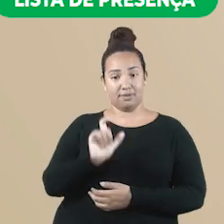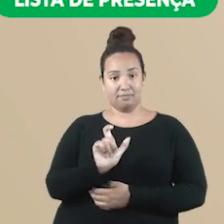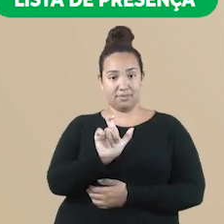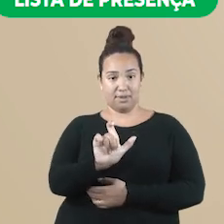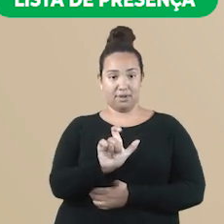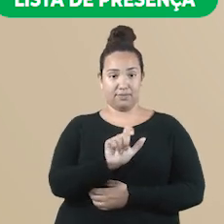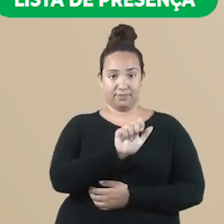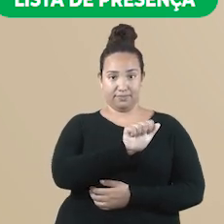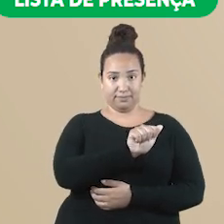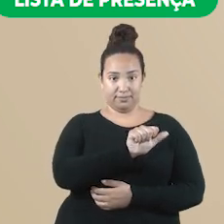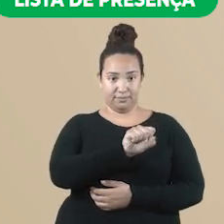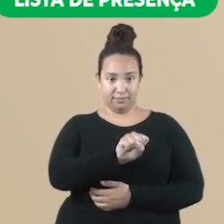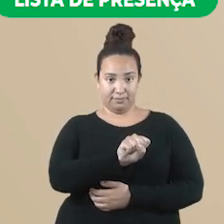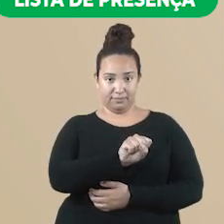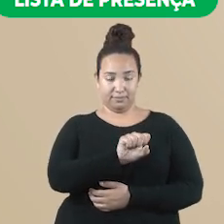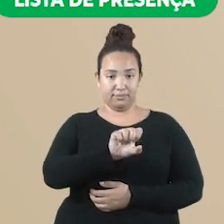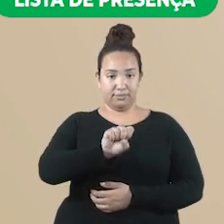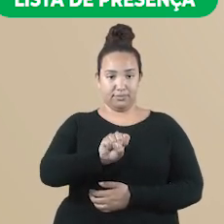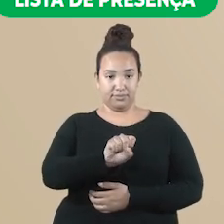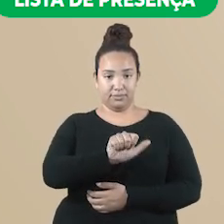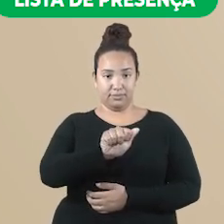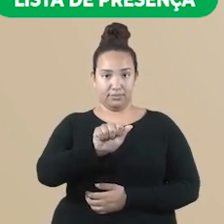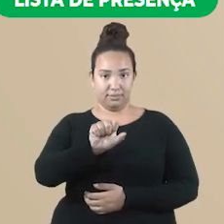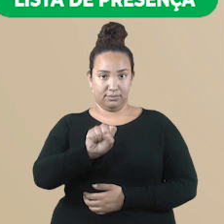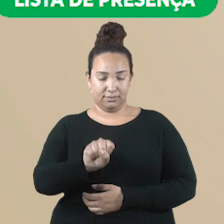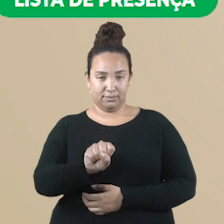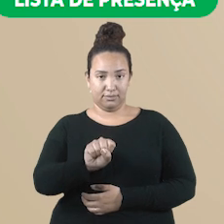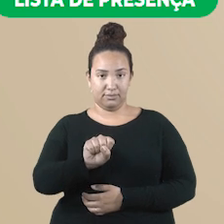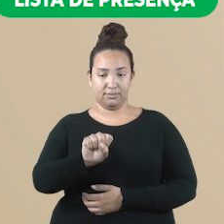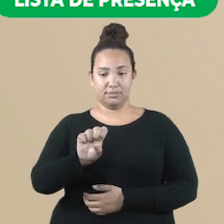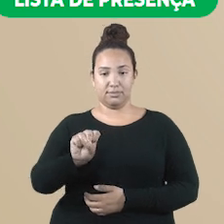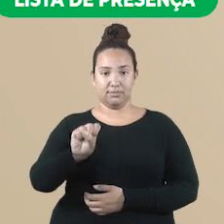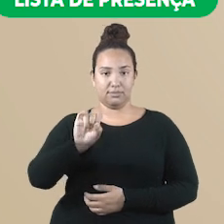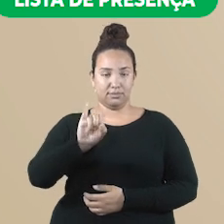Ao falar com calma a palavra, temos